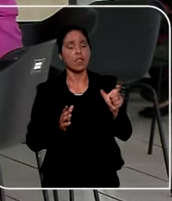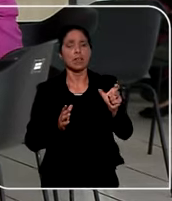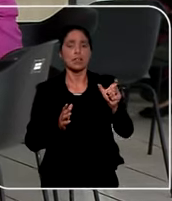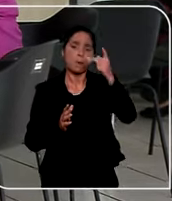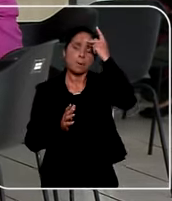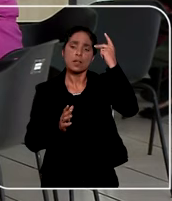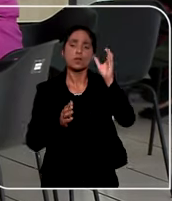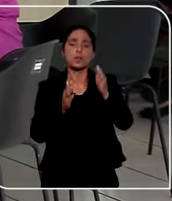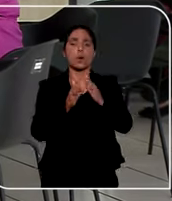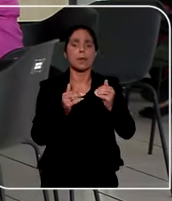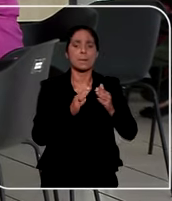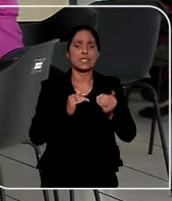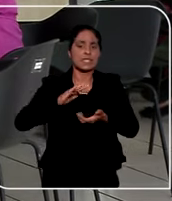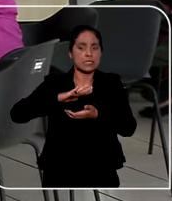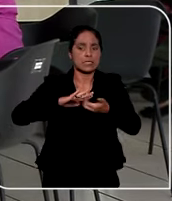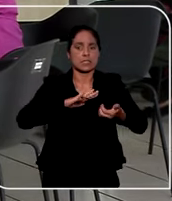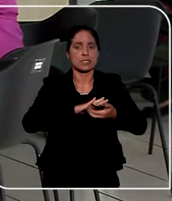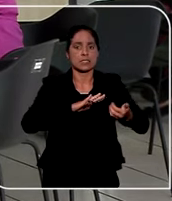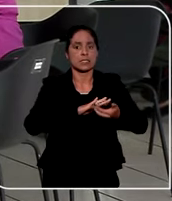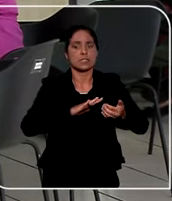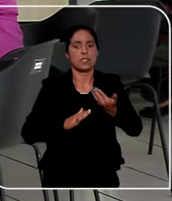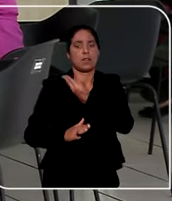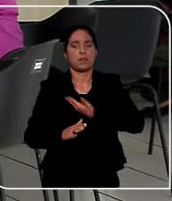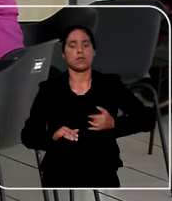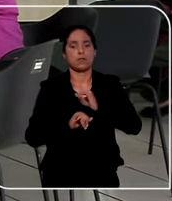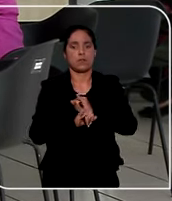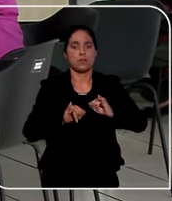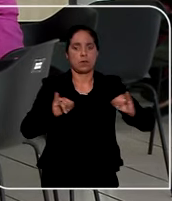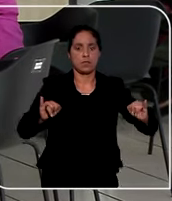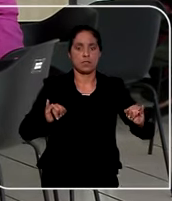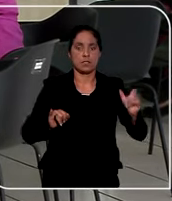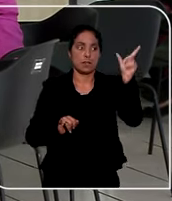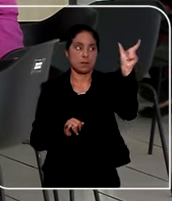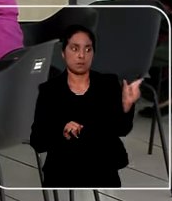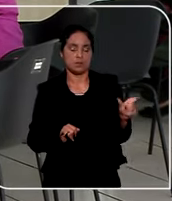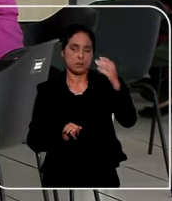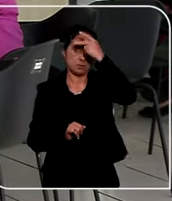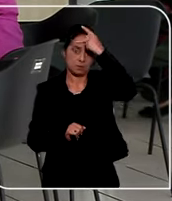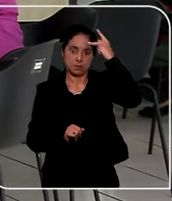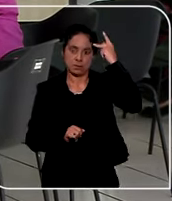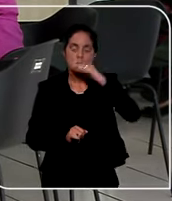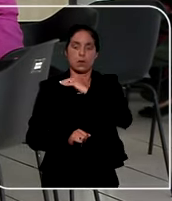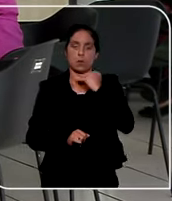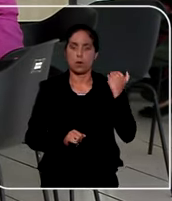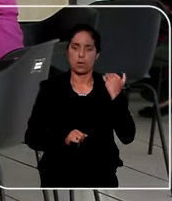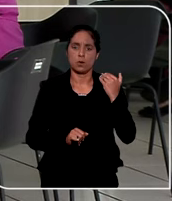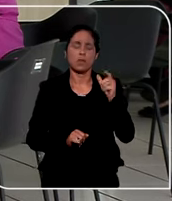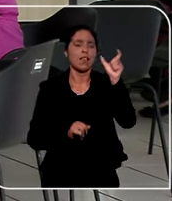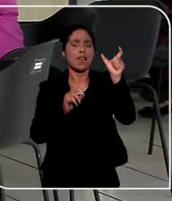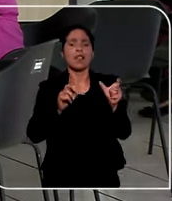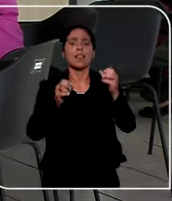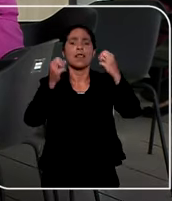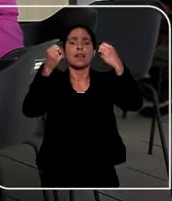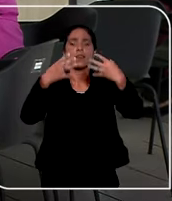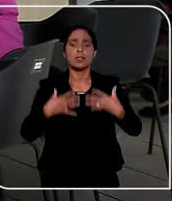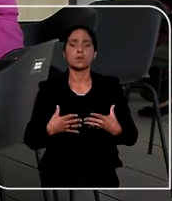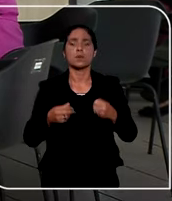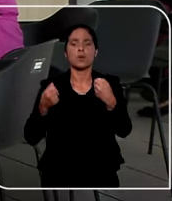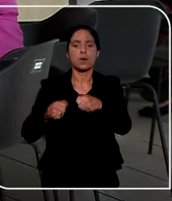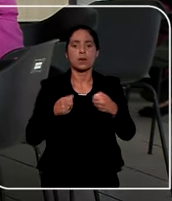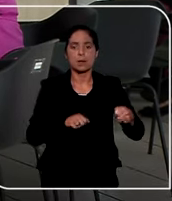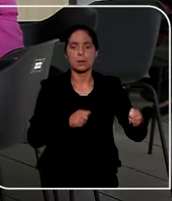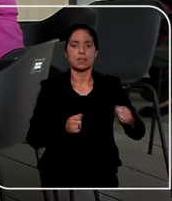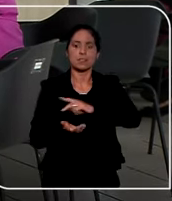inventariante que pedia a extinção da ação de prestação de contas proposta por um herdeiro ela alegou entre outros pontos que seria